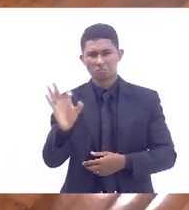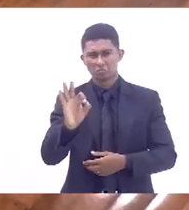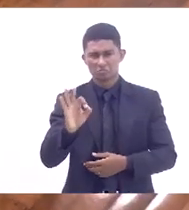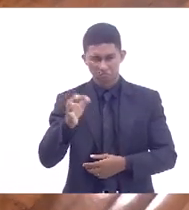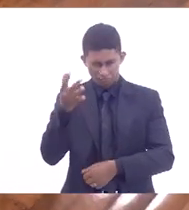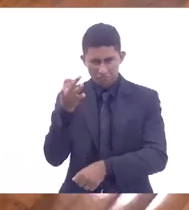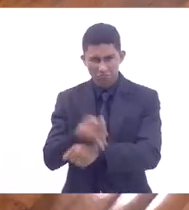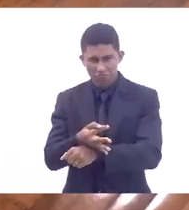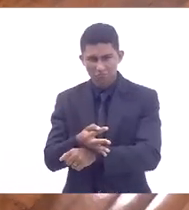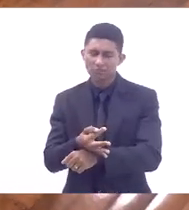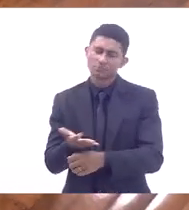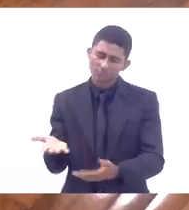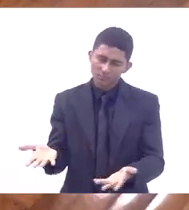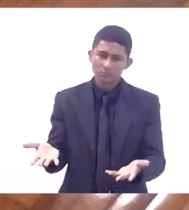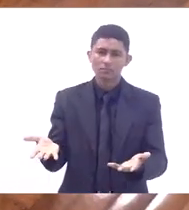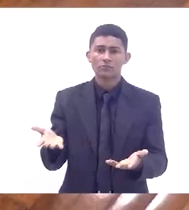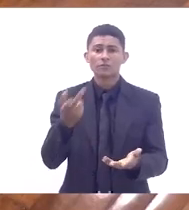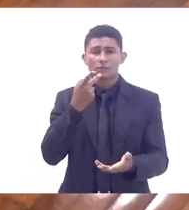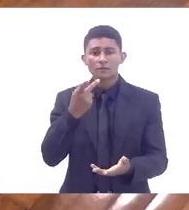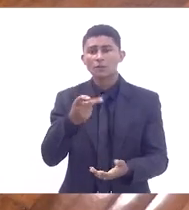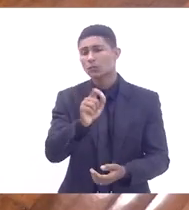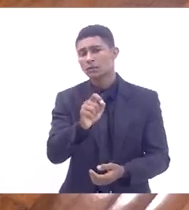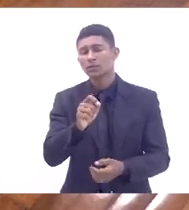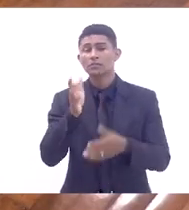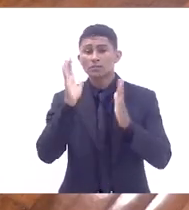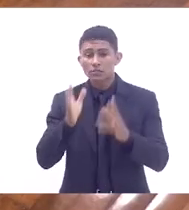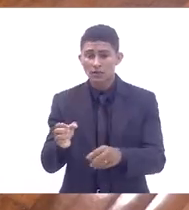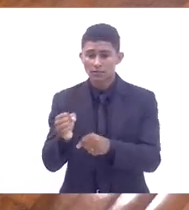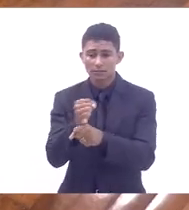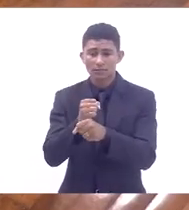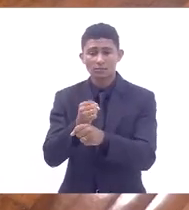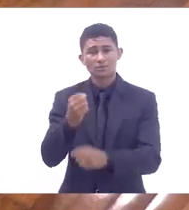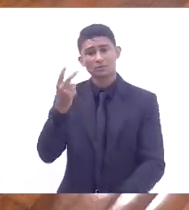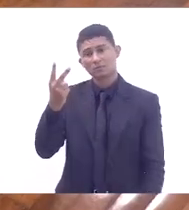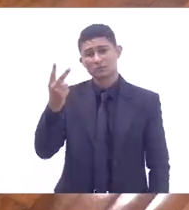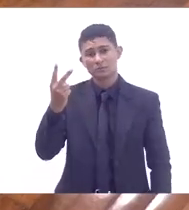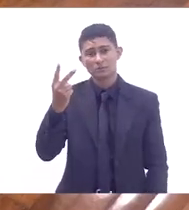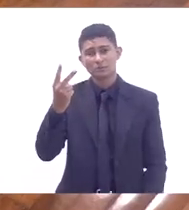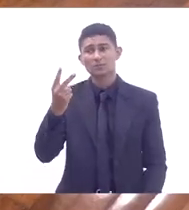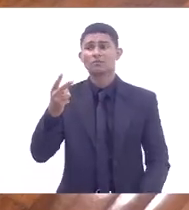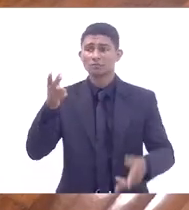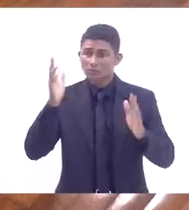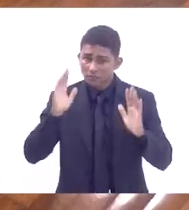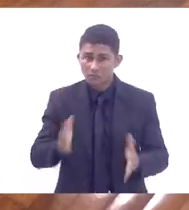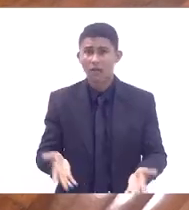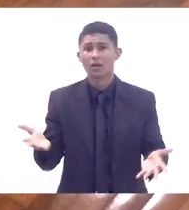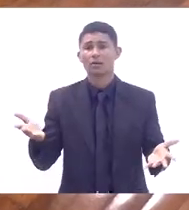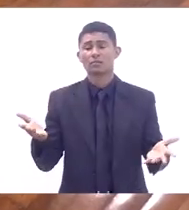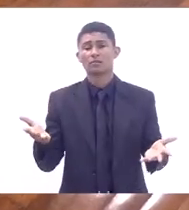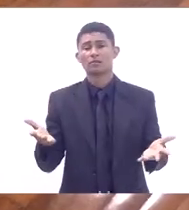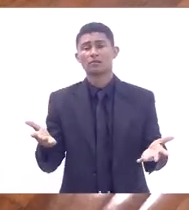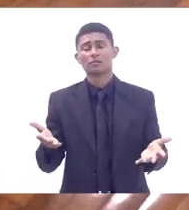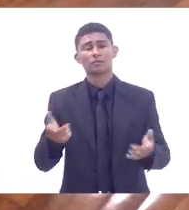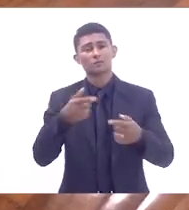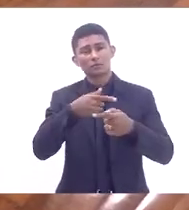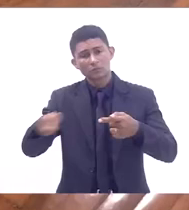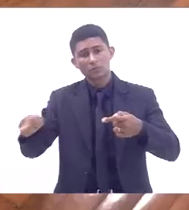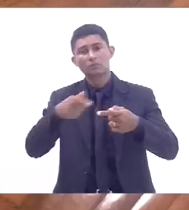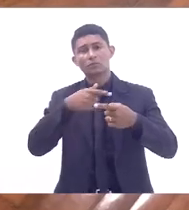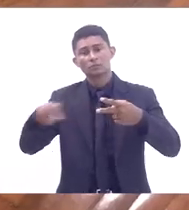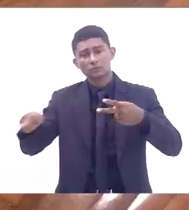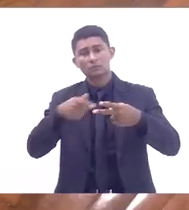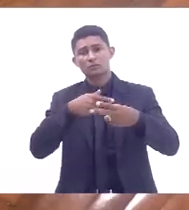queremos falar que já tem dois anos e quase dois anos que desce todo toda semana